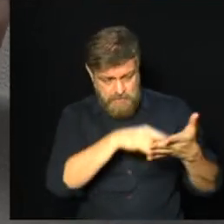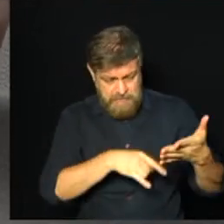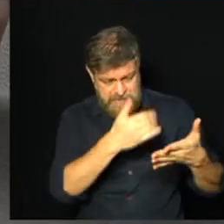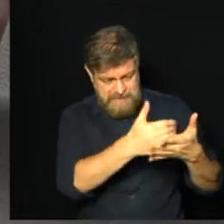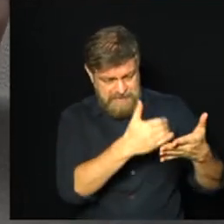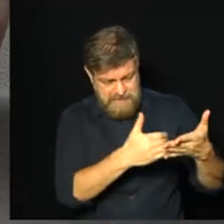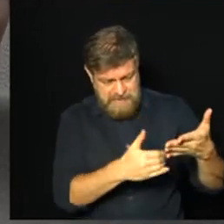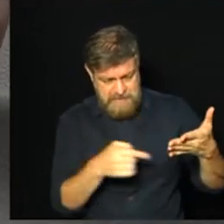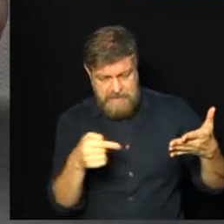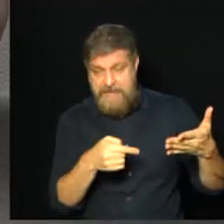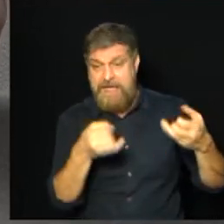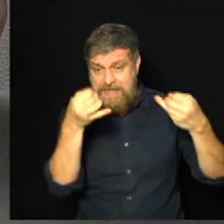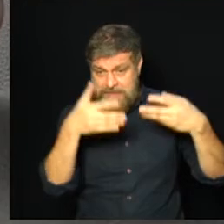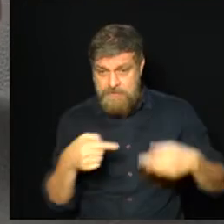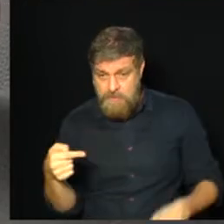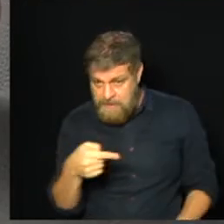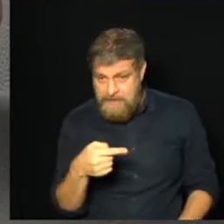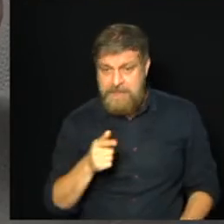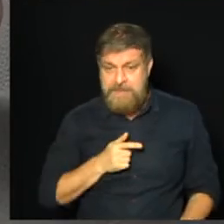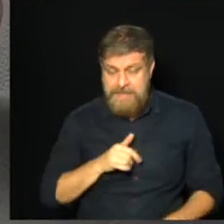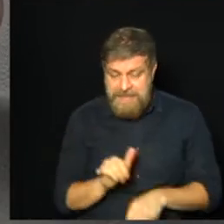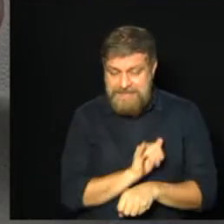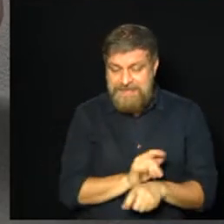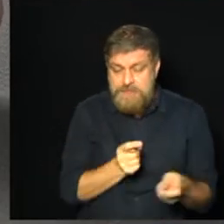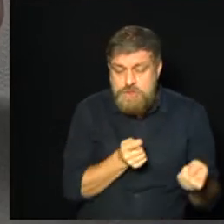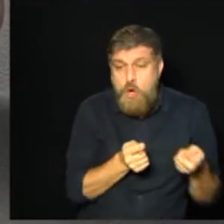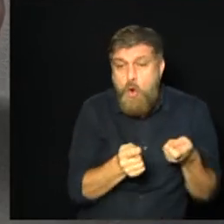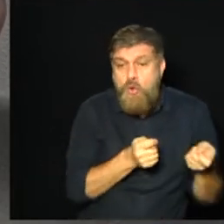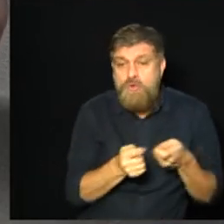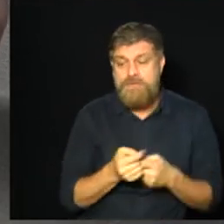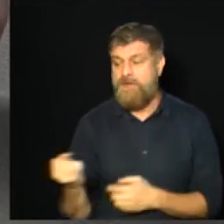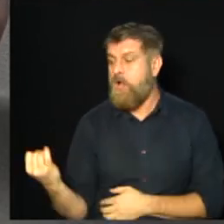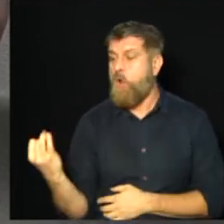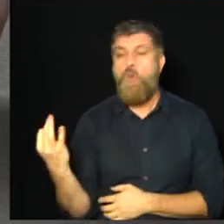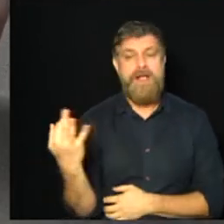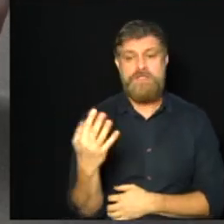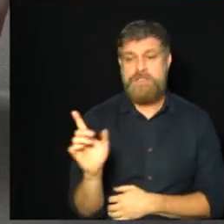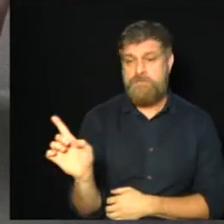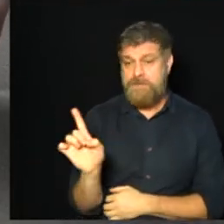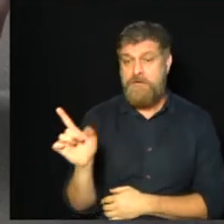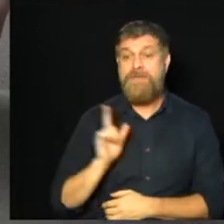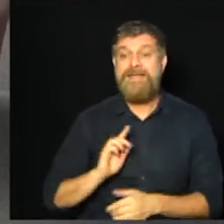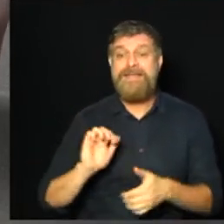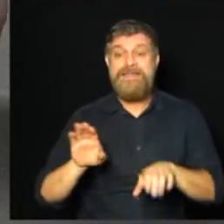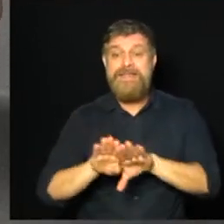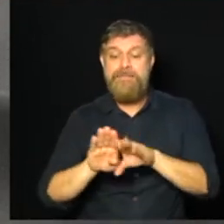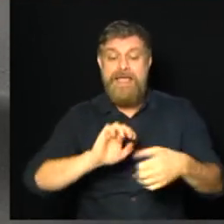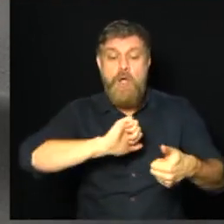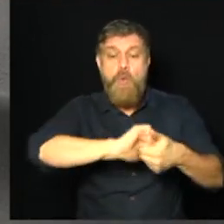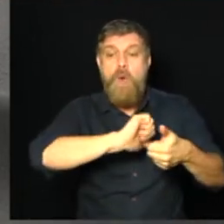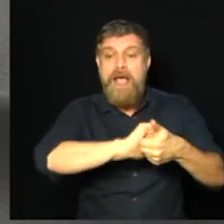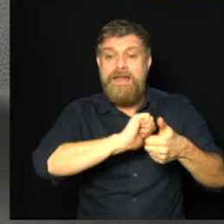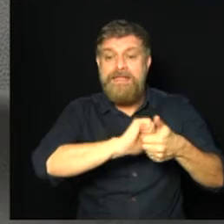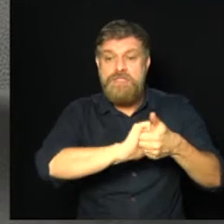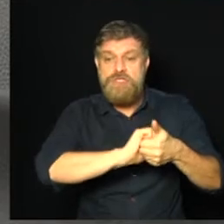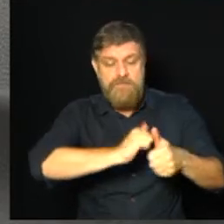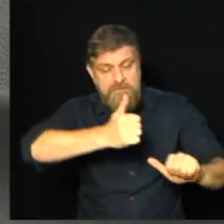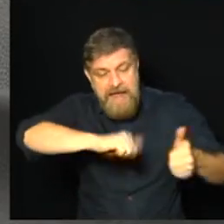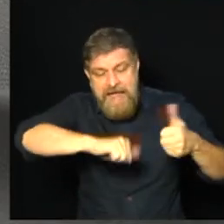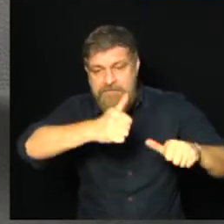de mecanismos de controle, que não é só quantitativo, mas também qualitativo, para garantir